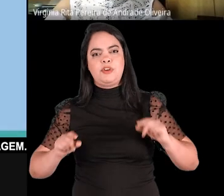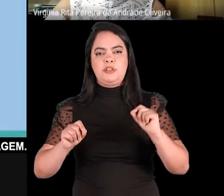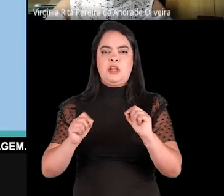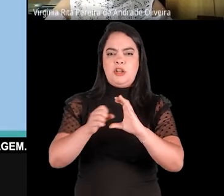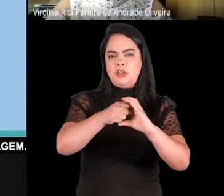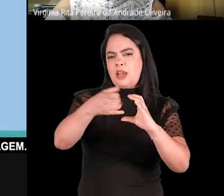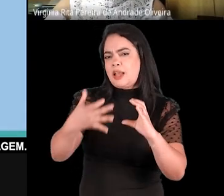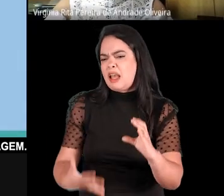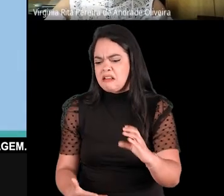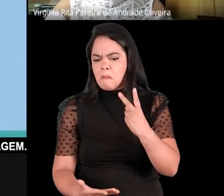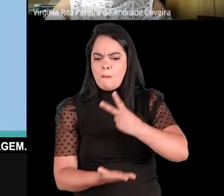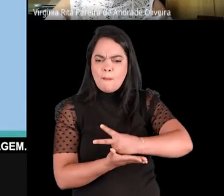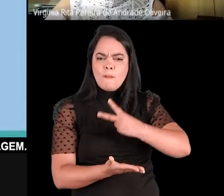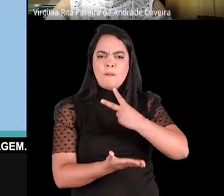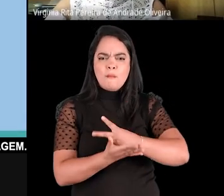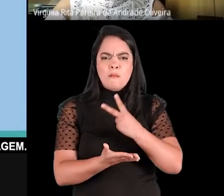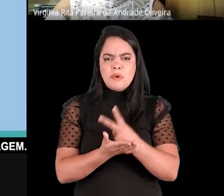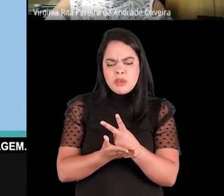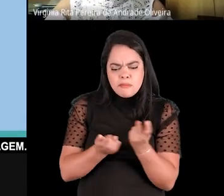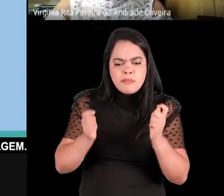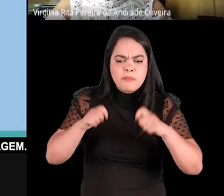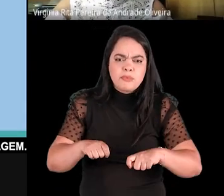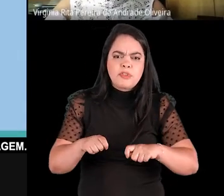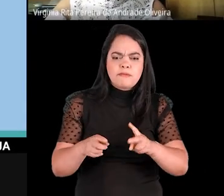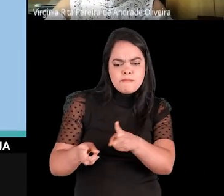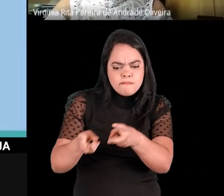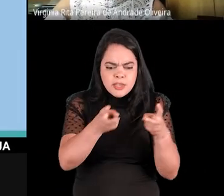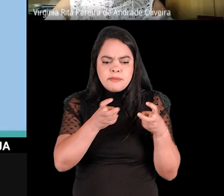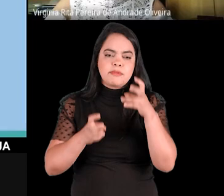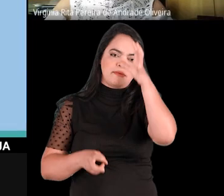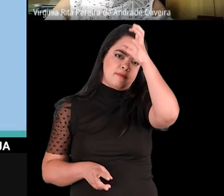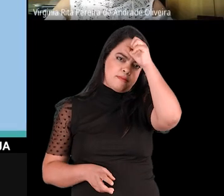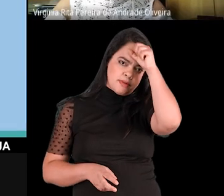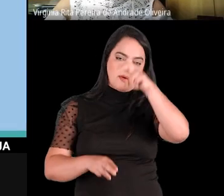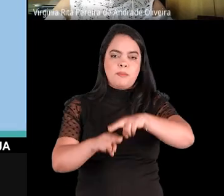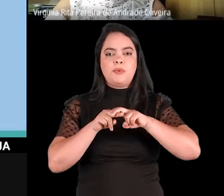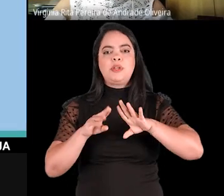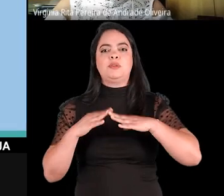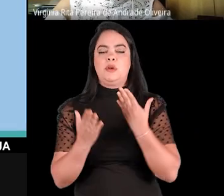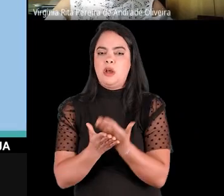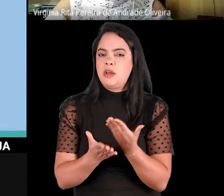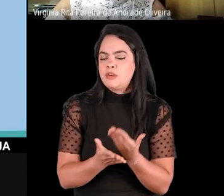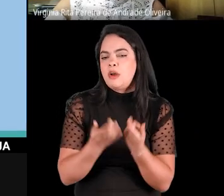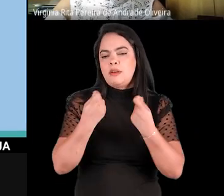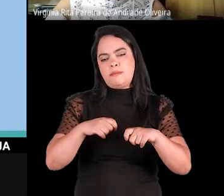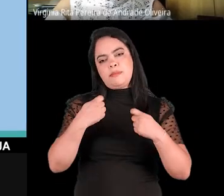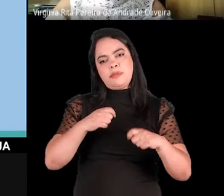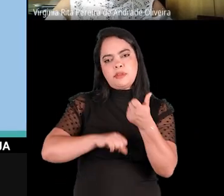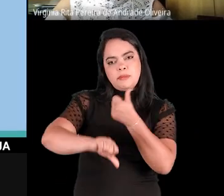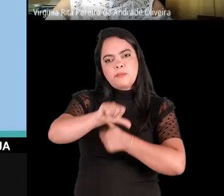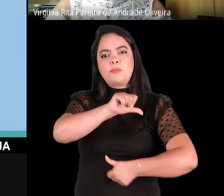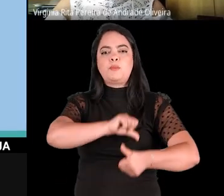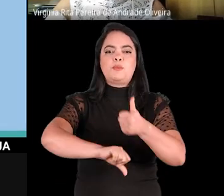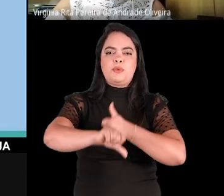características estáticas e a possível verificação da aprendizagem. Neste sentido, a escola deve ser reestruturada de